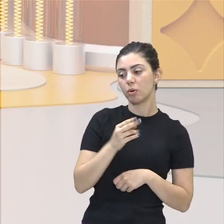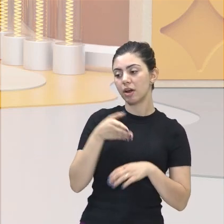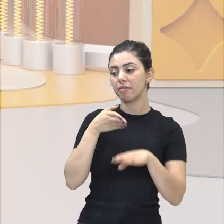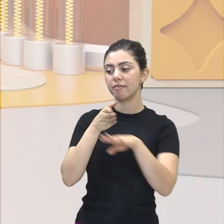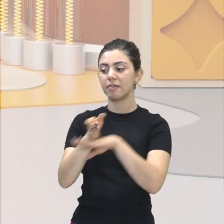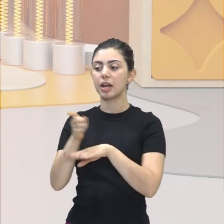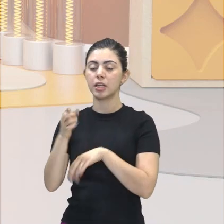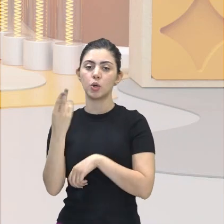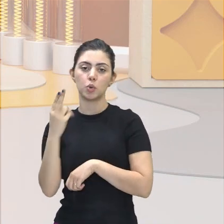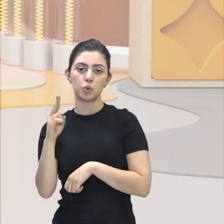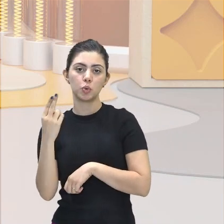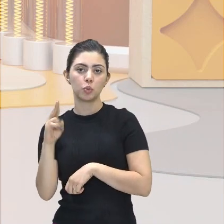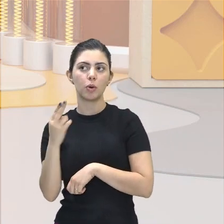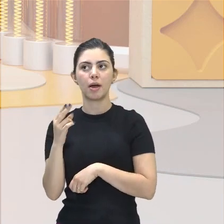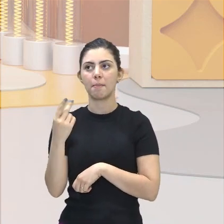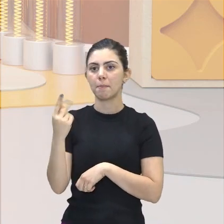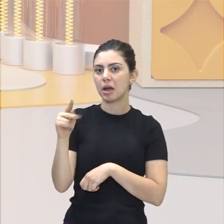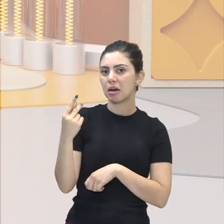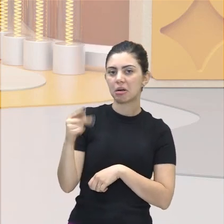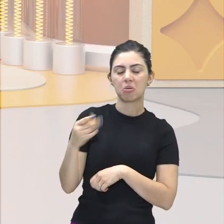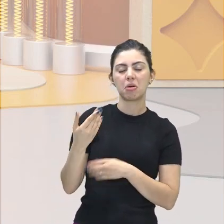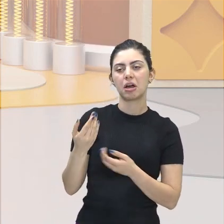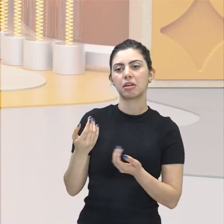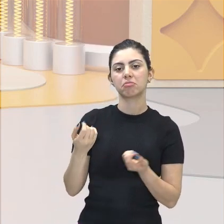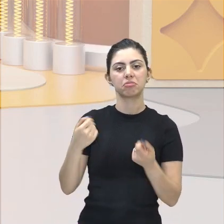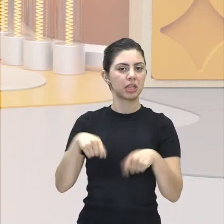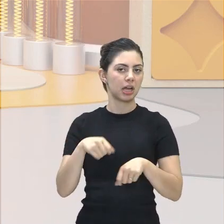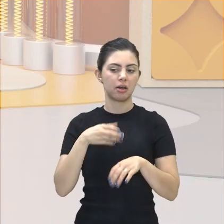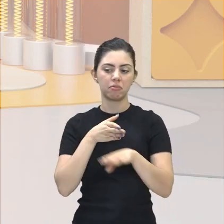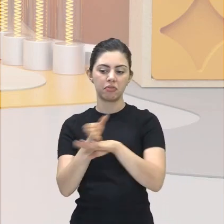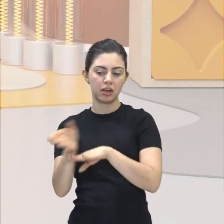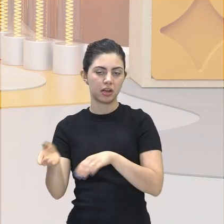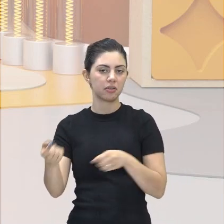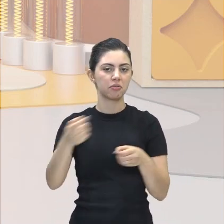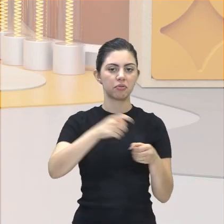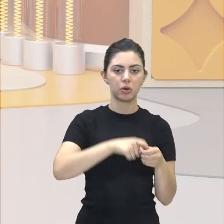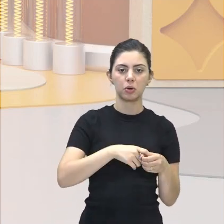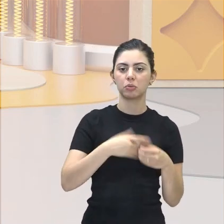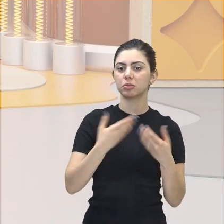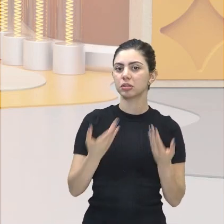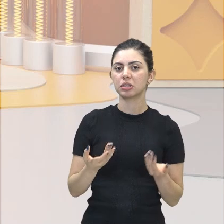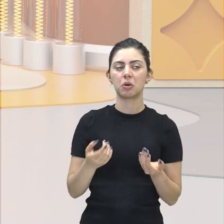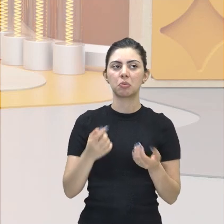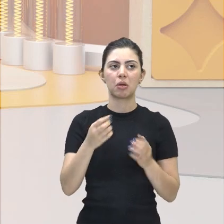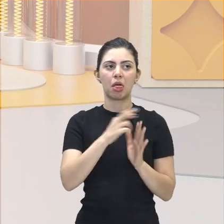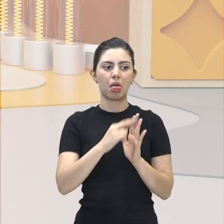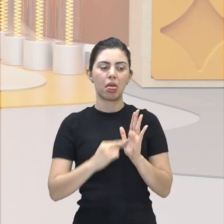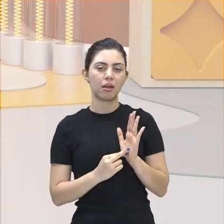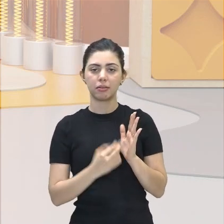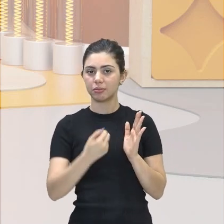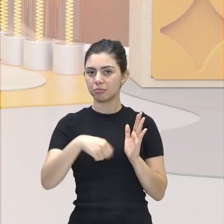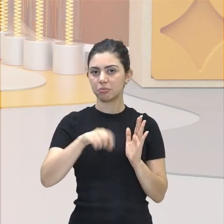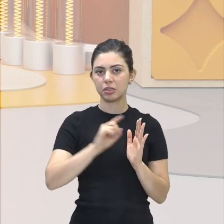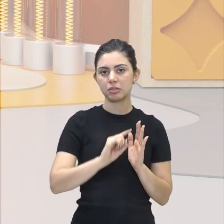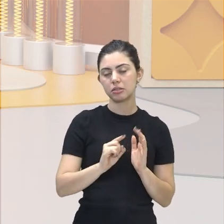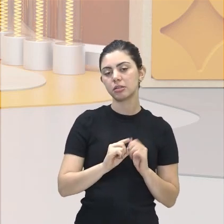maneira mais facilitada, né? Você pode sair do Brasil e ir para a Argentina sem necessidade de visto, por exemplo, né? Só com a sua